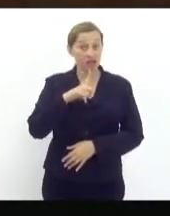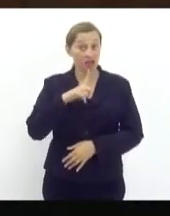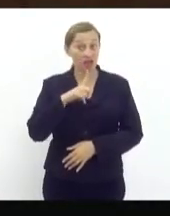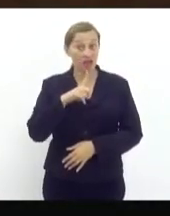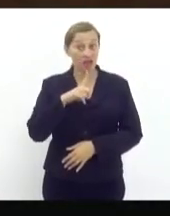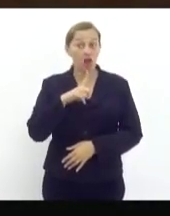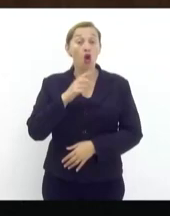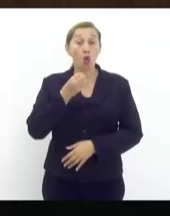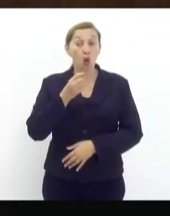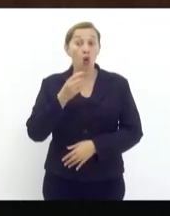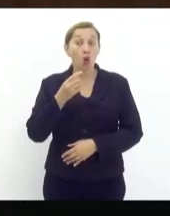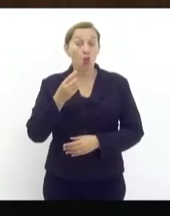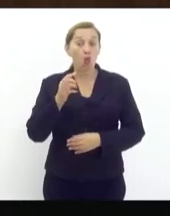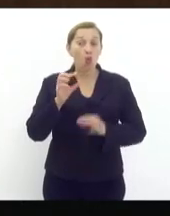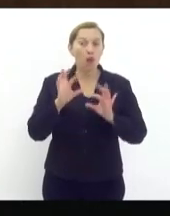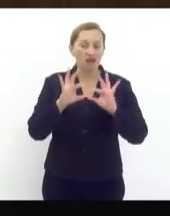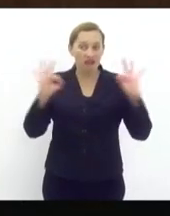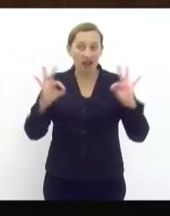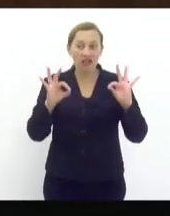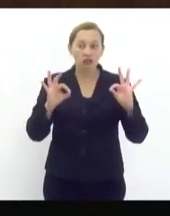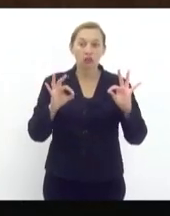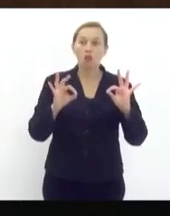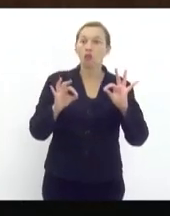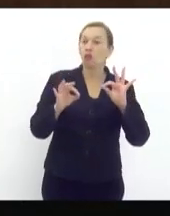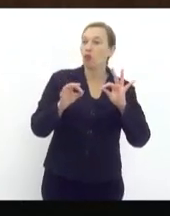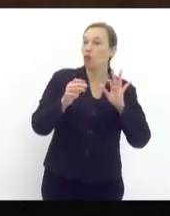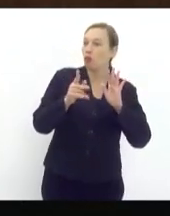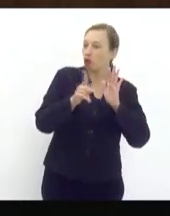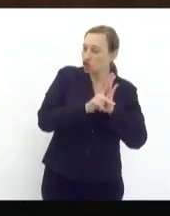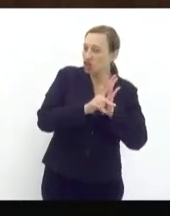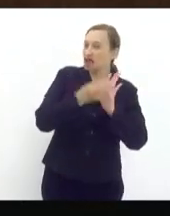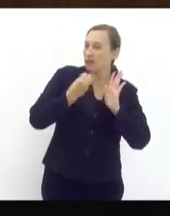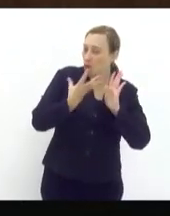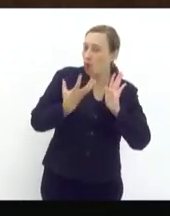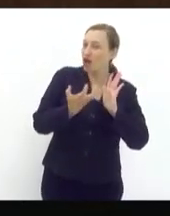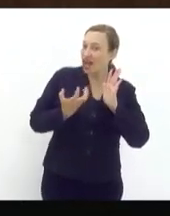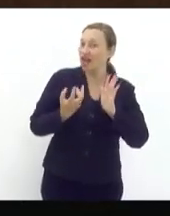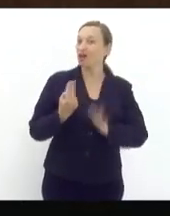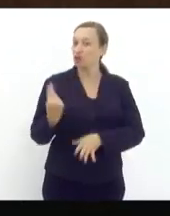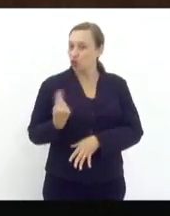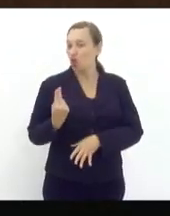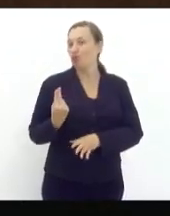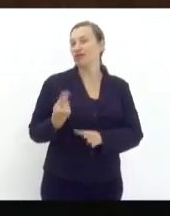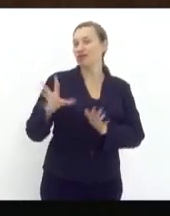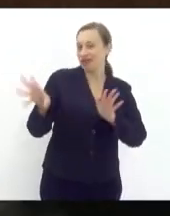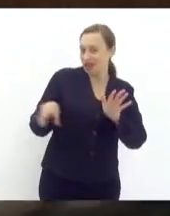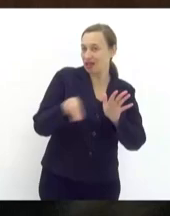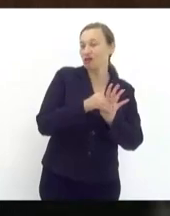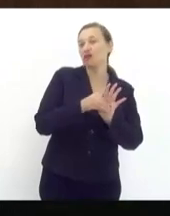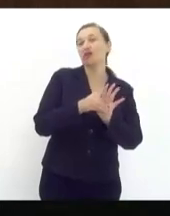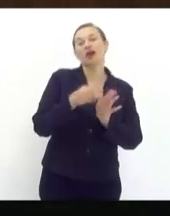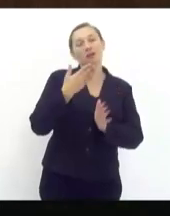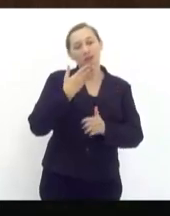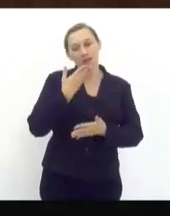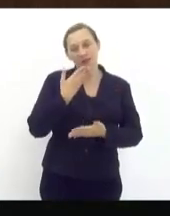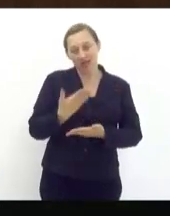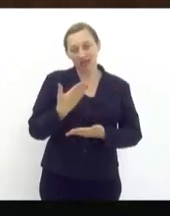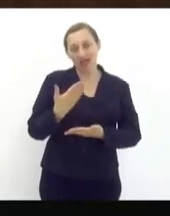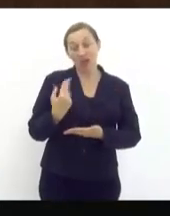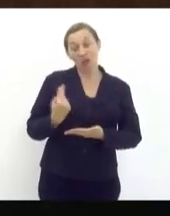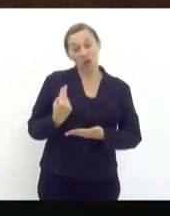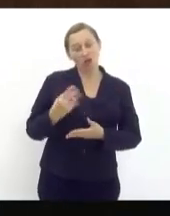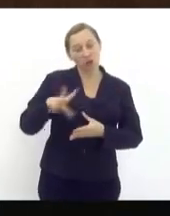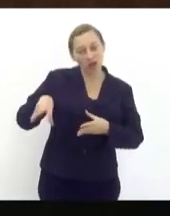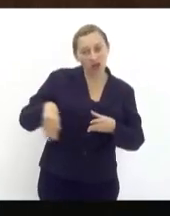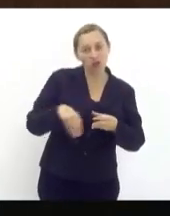o seguinte quando o projeto é bom a gente quer com autoria Então queria pedir a vossa excelência também que fizesse parte como o autor do